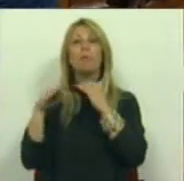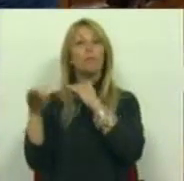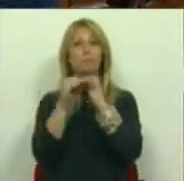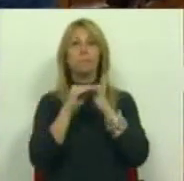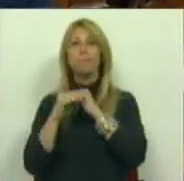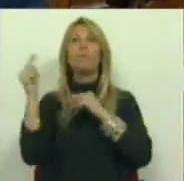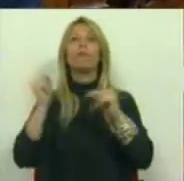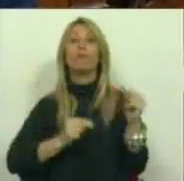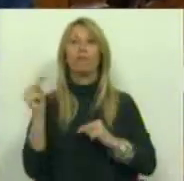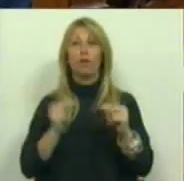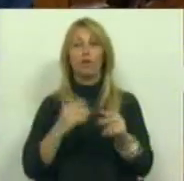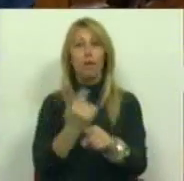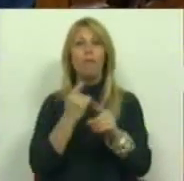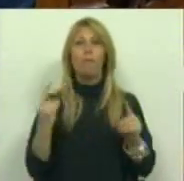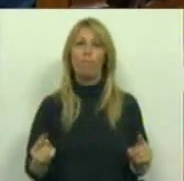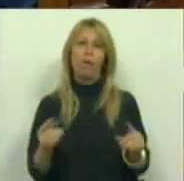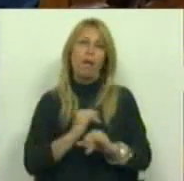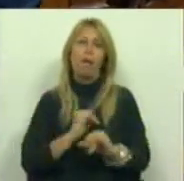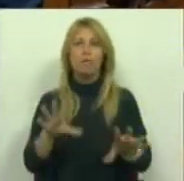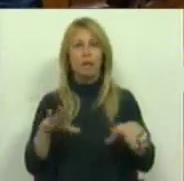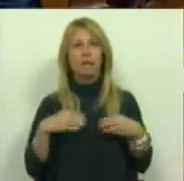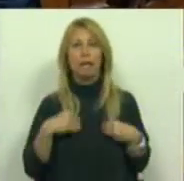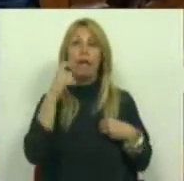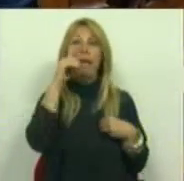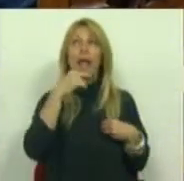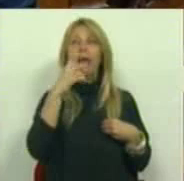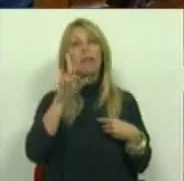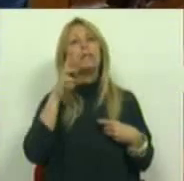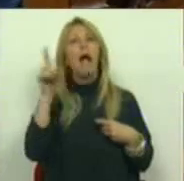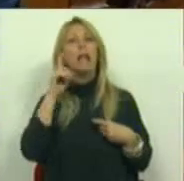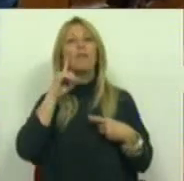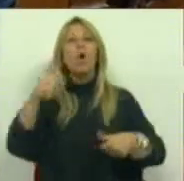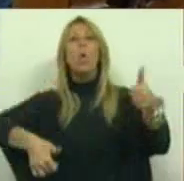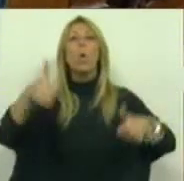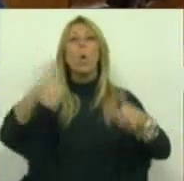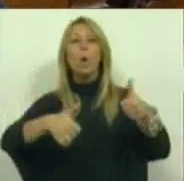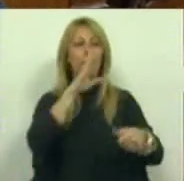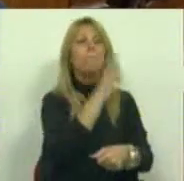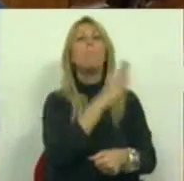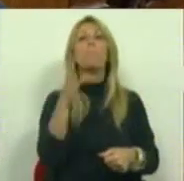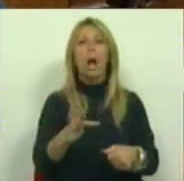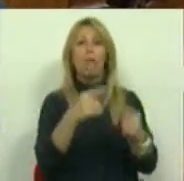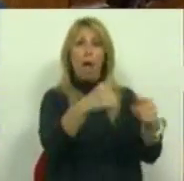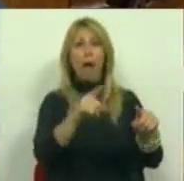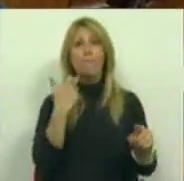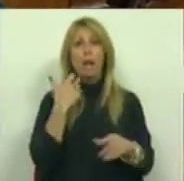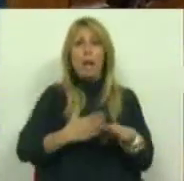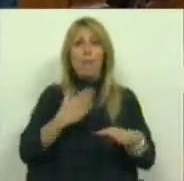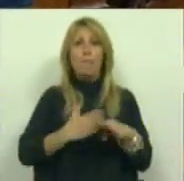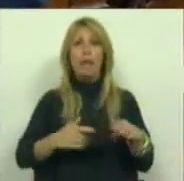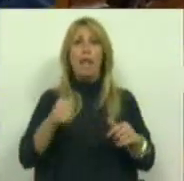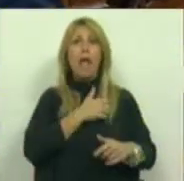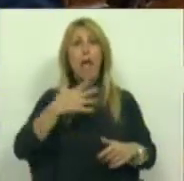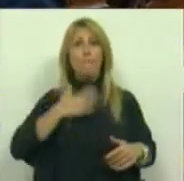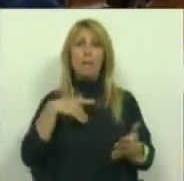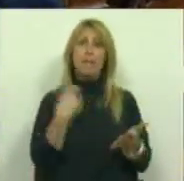dizerem aqueles que defendem a concorrência, quando na prática têm as pequenas e médias empresas a pagar mais impostos, mas têm as grandes